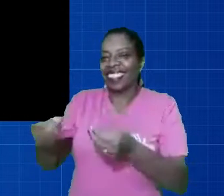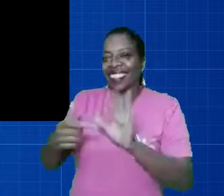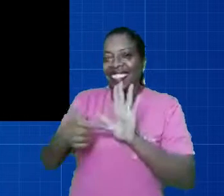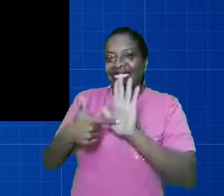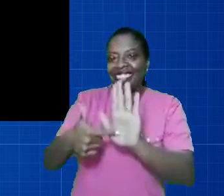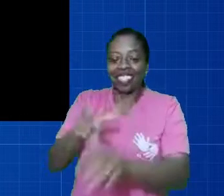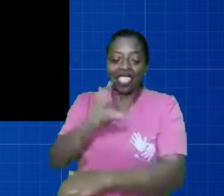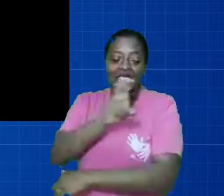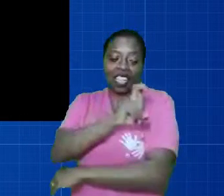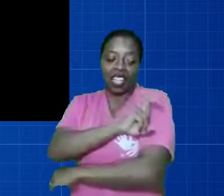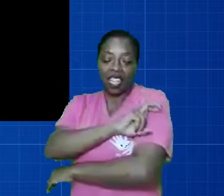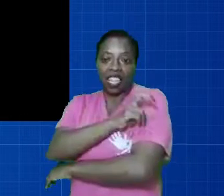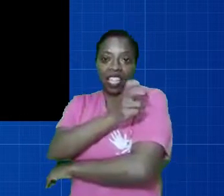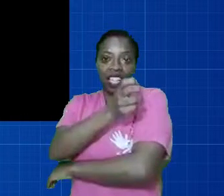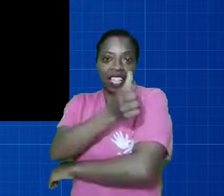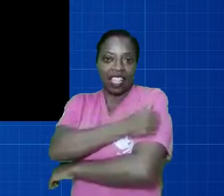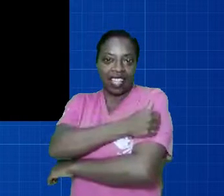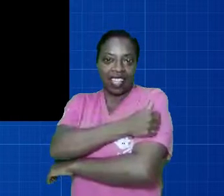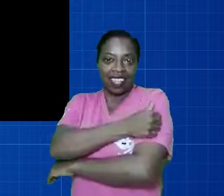alunos de